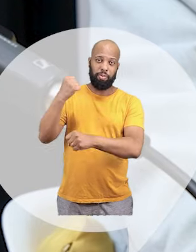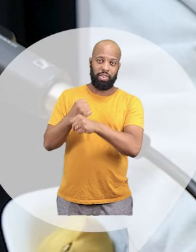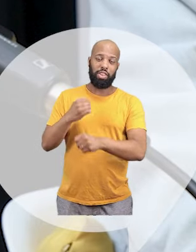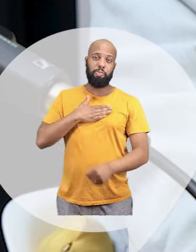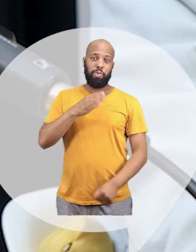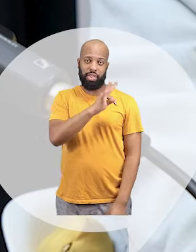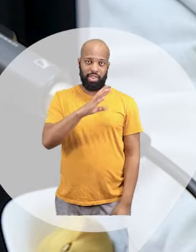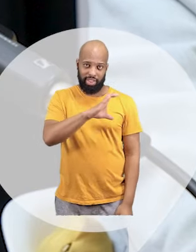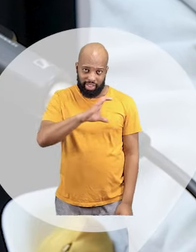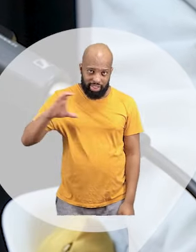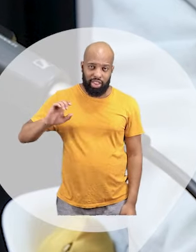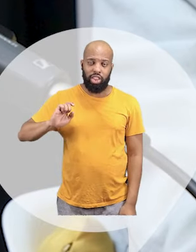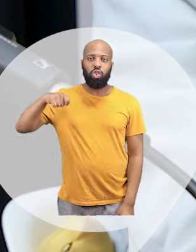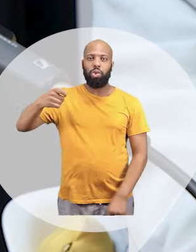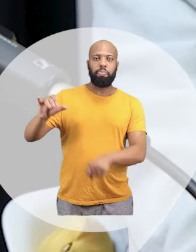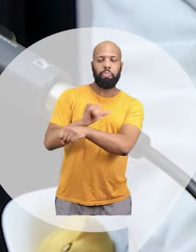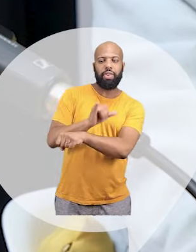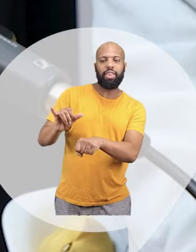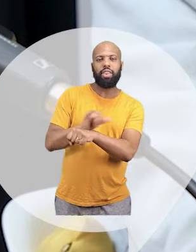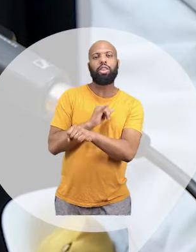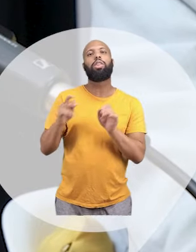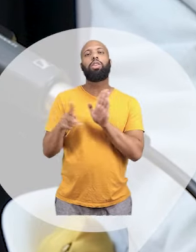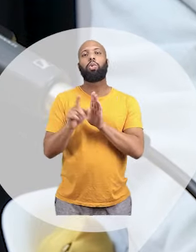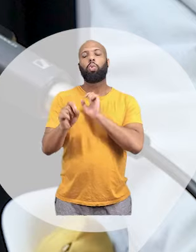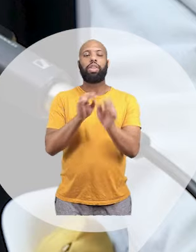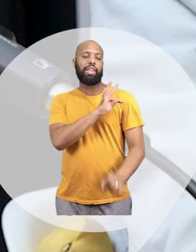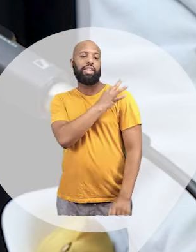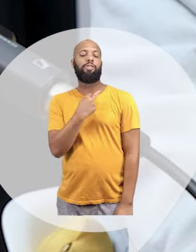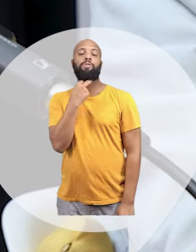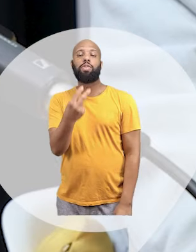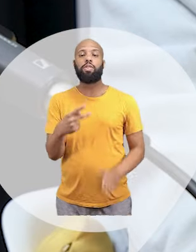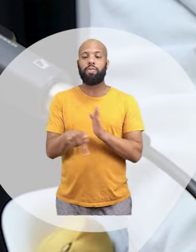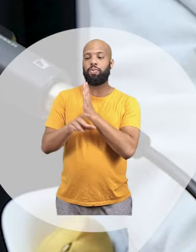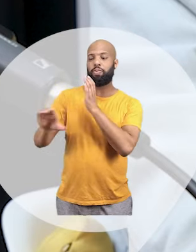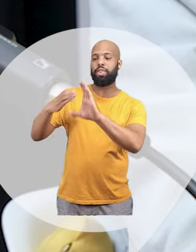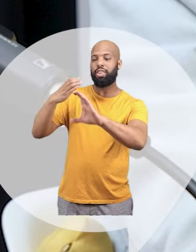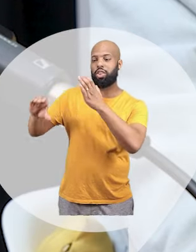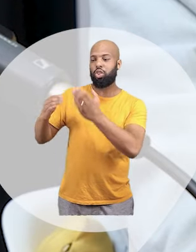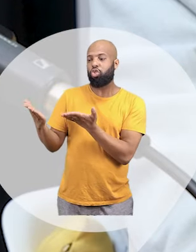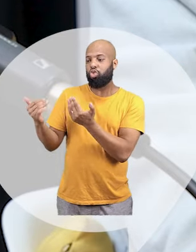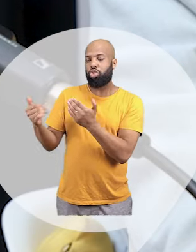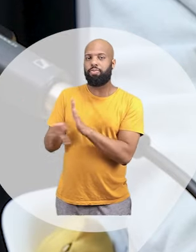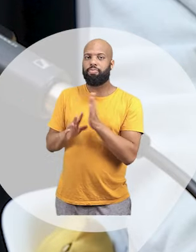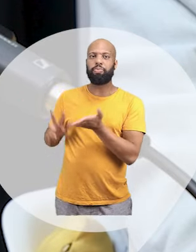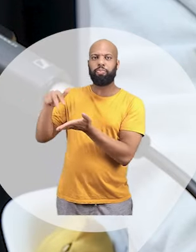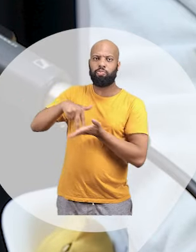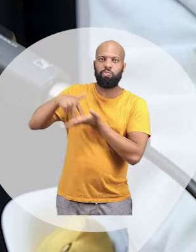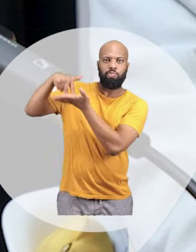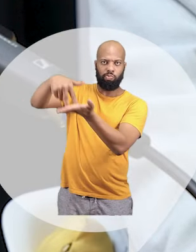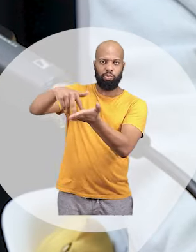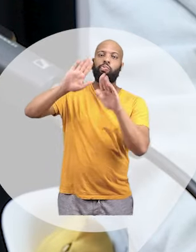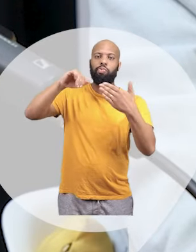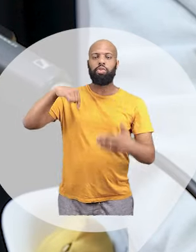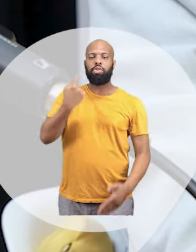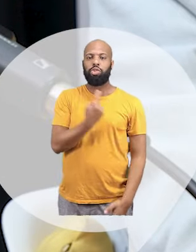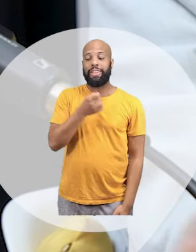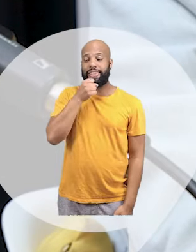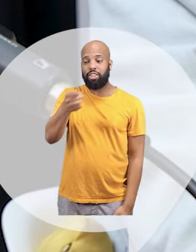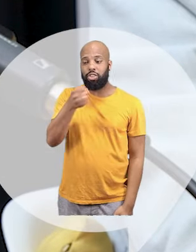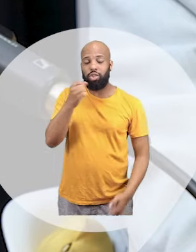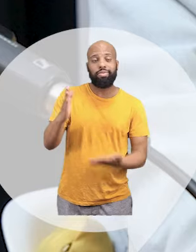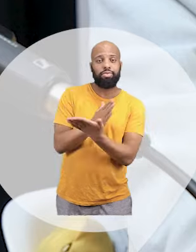ano passado eu meu TCC foi sobre estratégias de técnica vocal para cantores infanto-juvenil de alta performance e